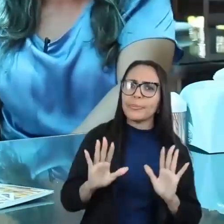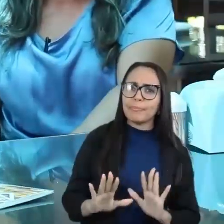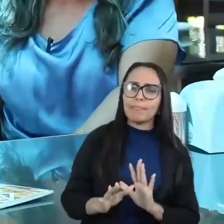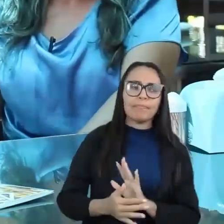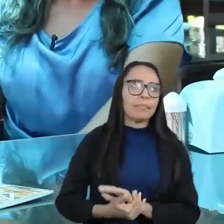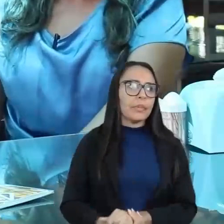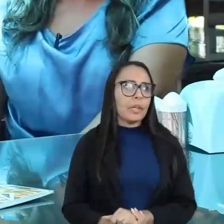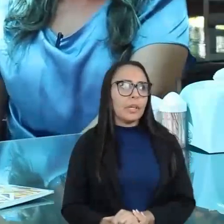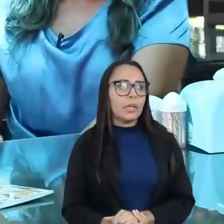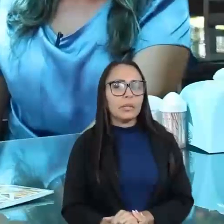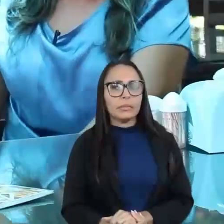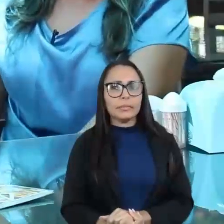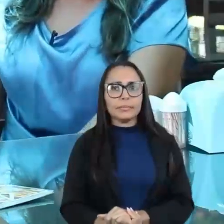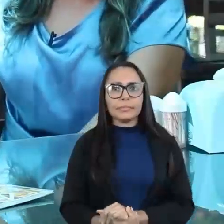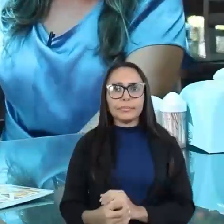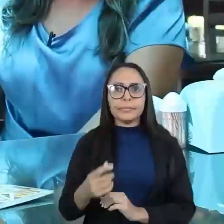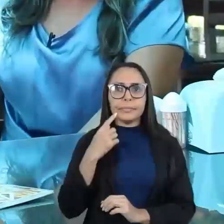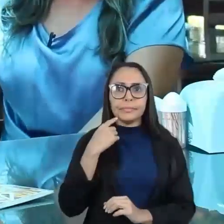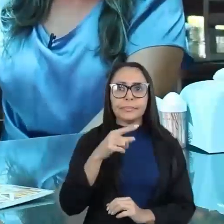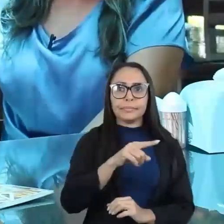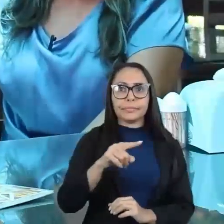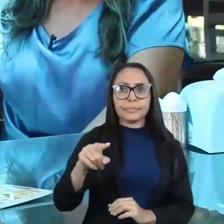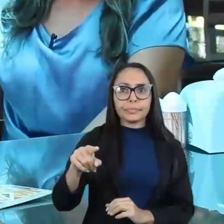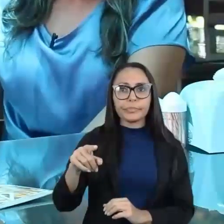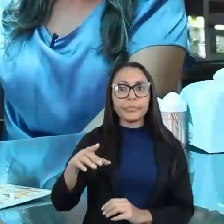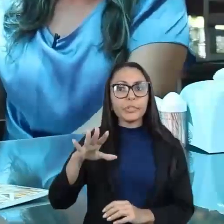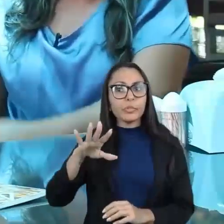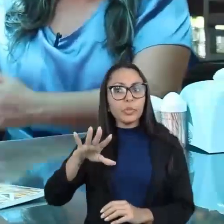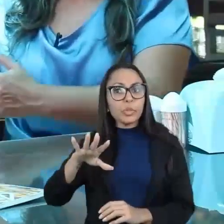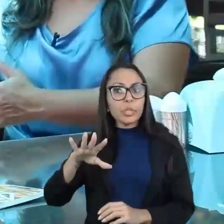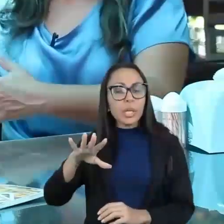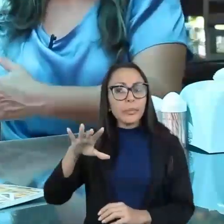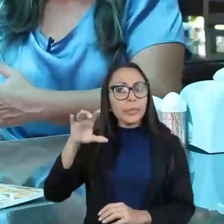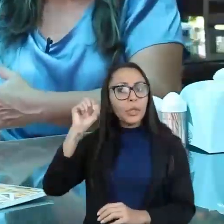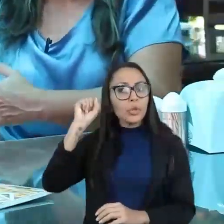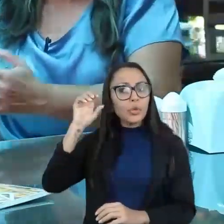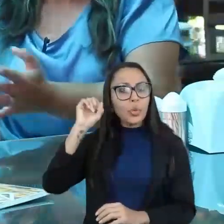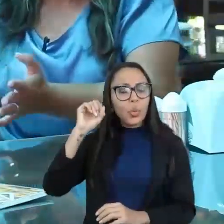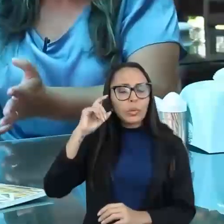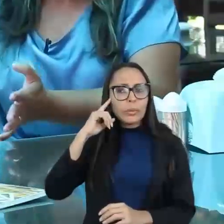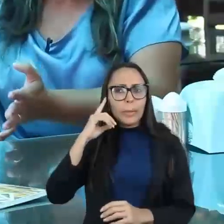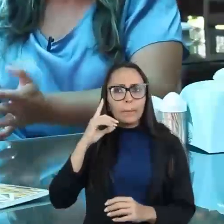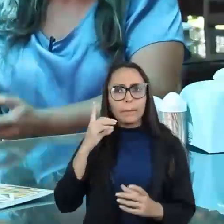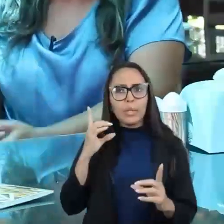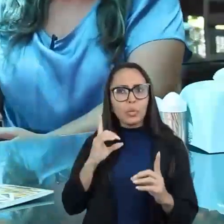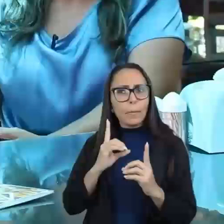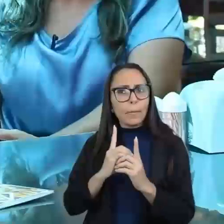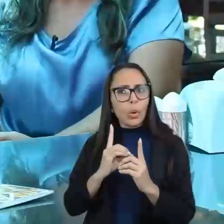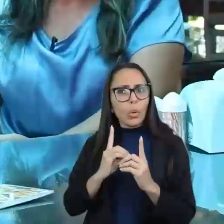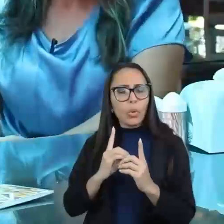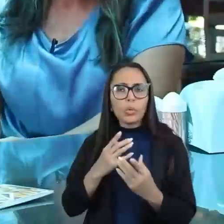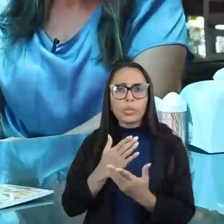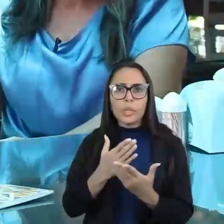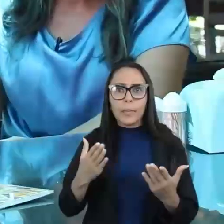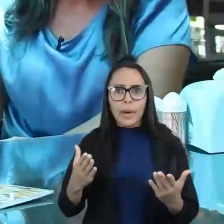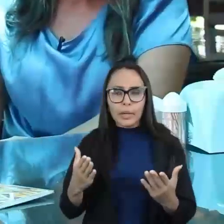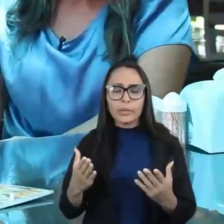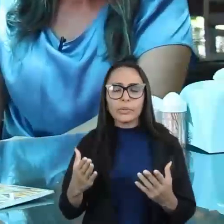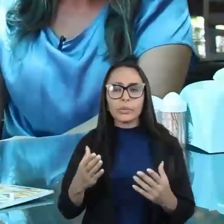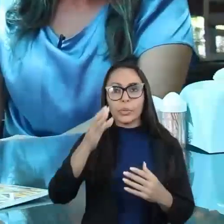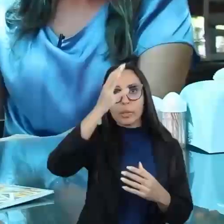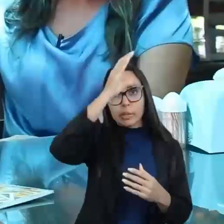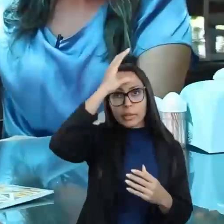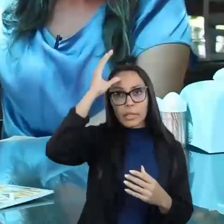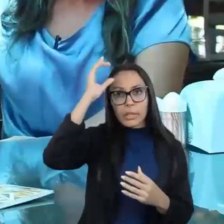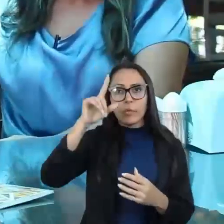de fato, quando você escuta, né, de quem está mais próximo do cliente é que vai saber a real necessidade deles,